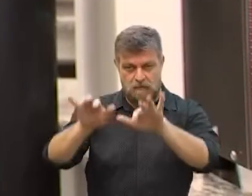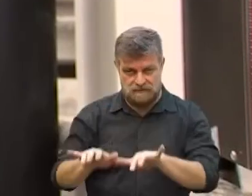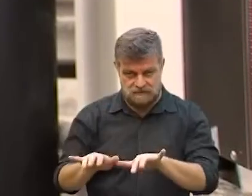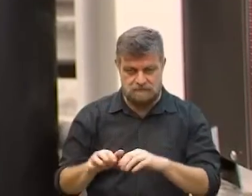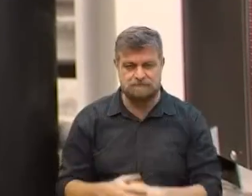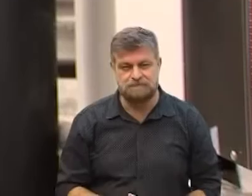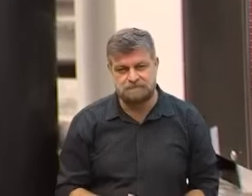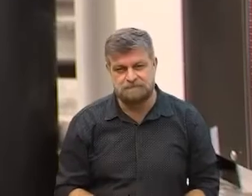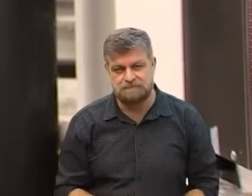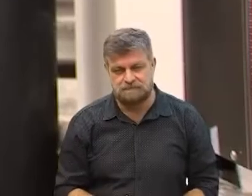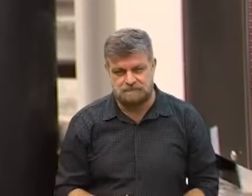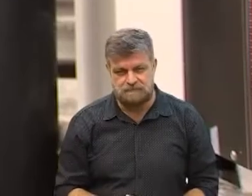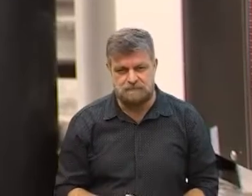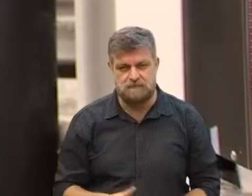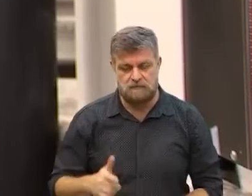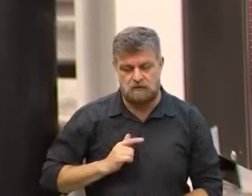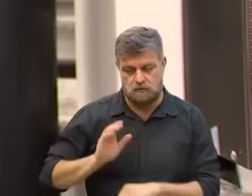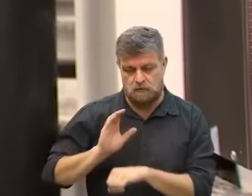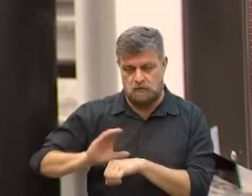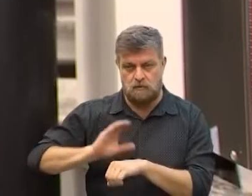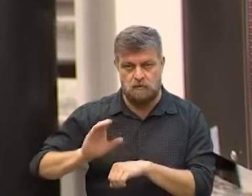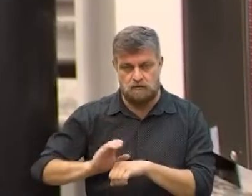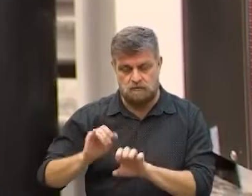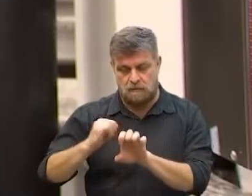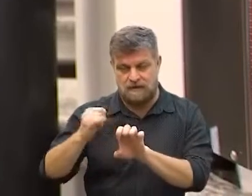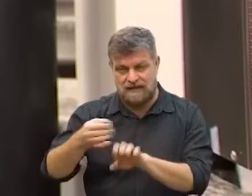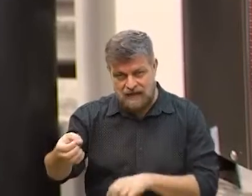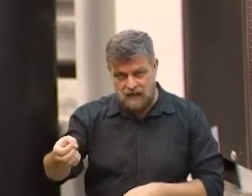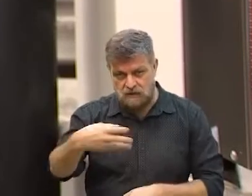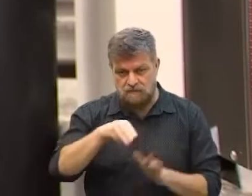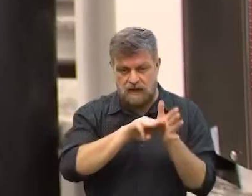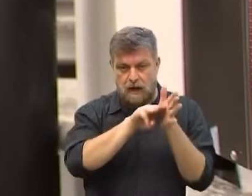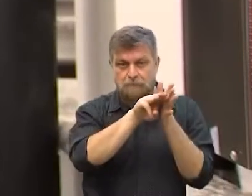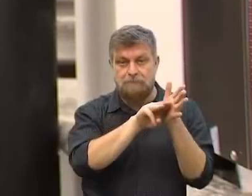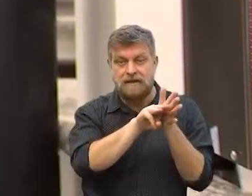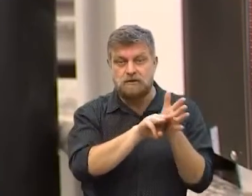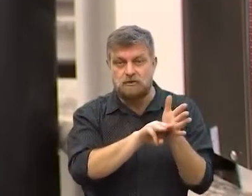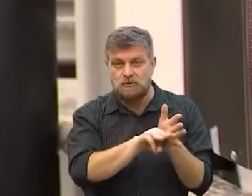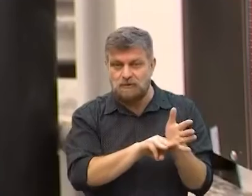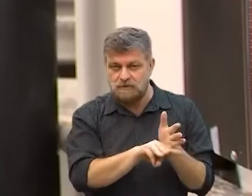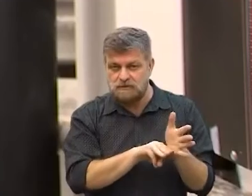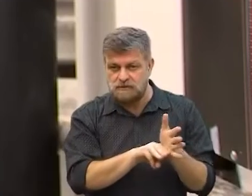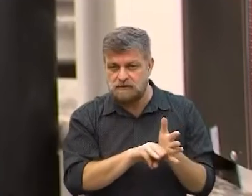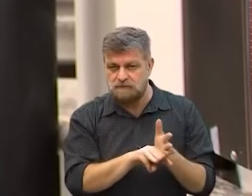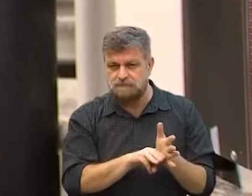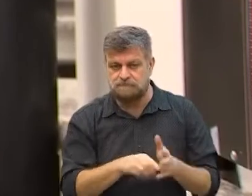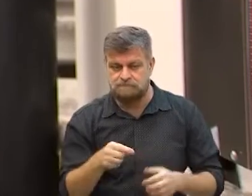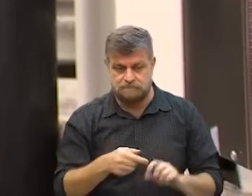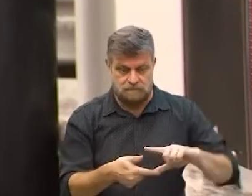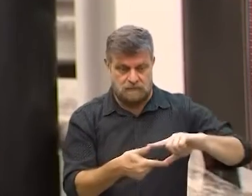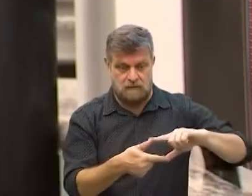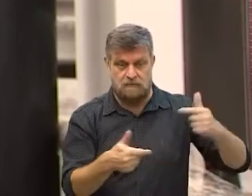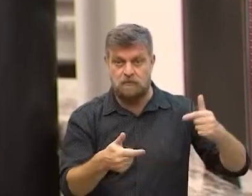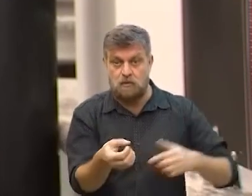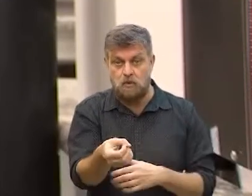né? Então, é um curso bastante inovador, com metodologia bastante